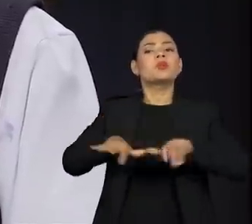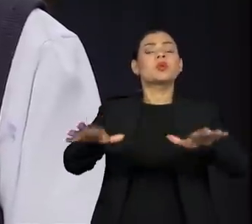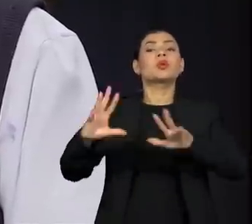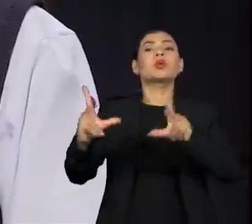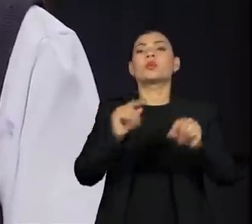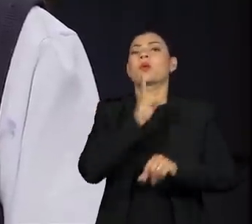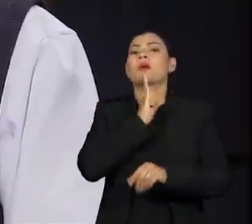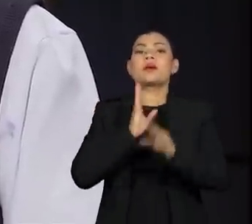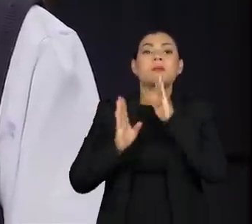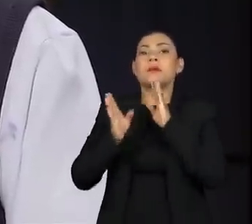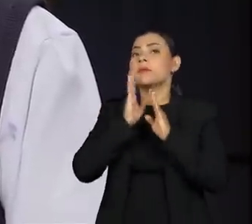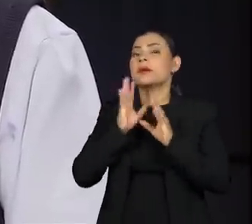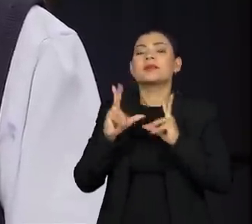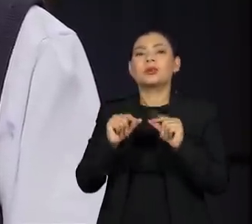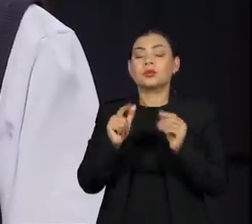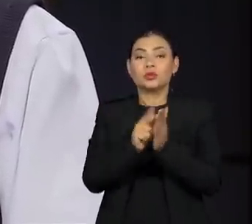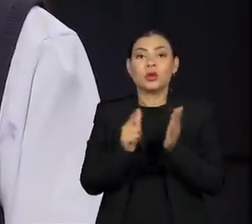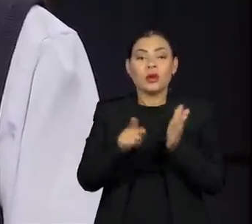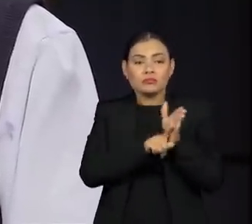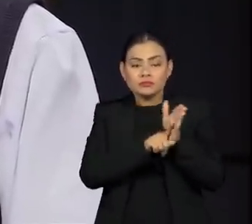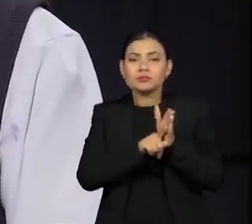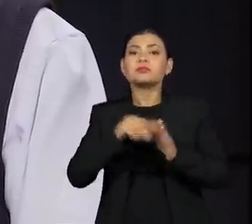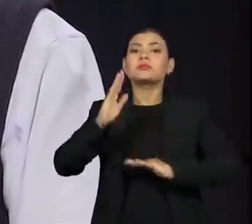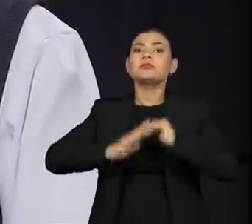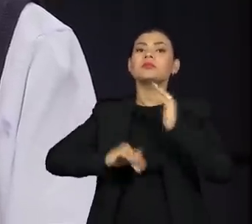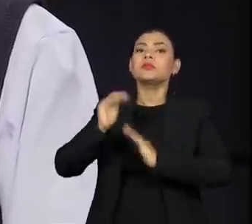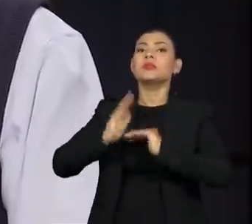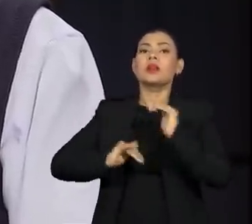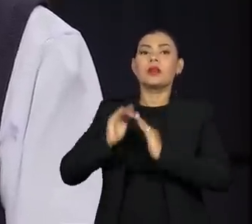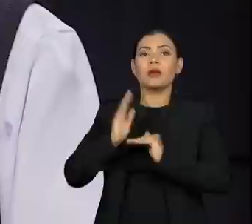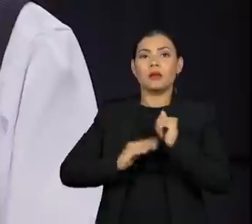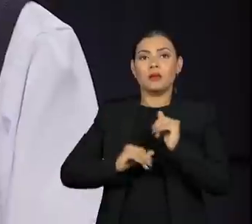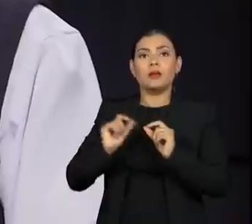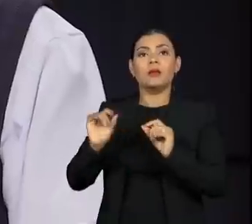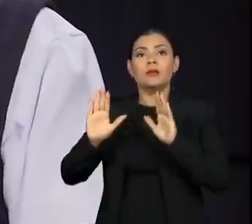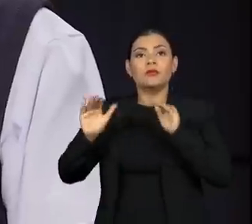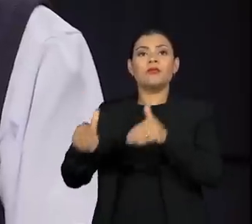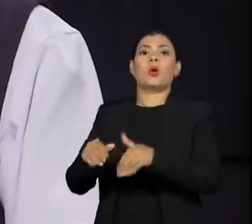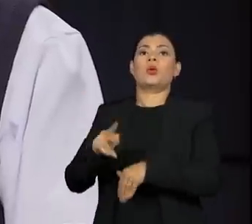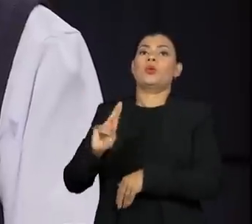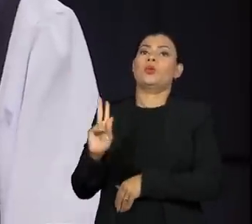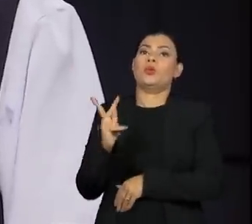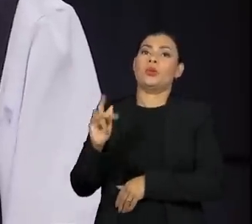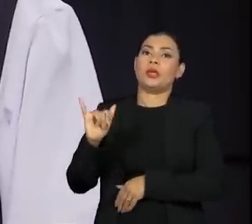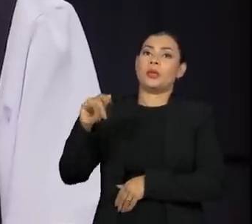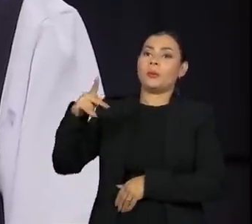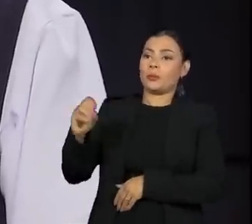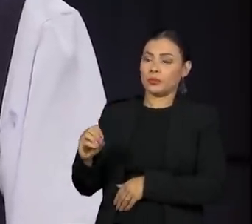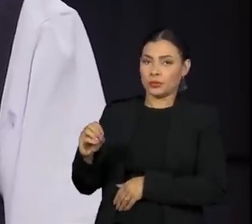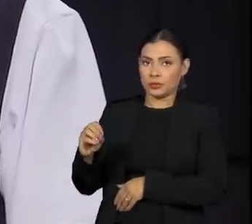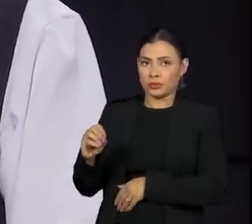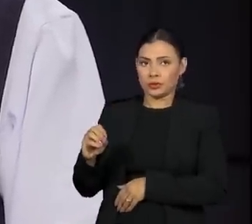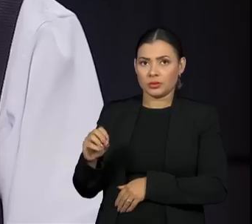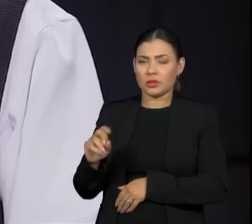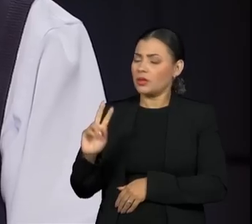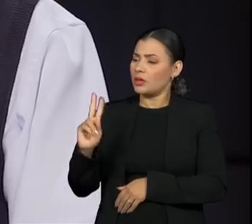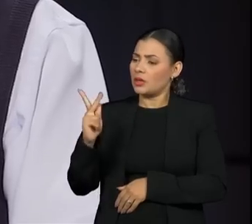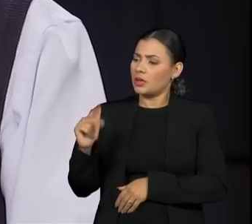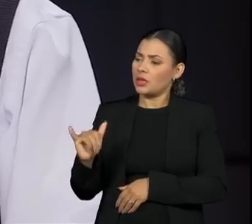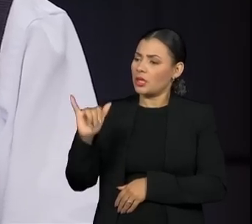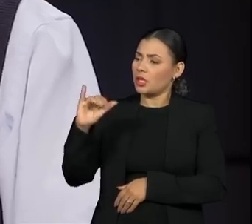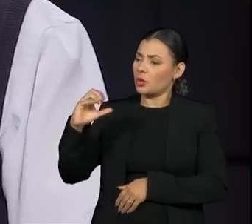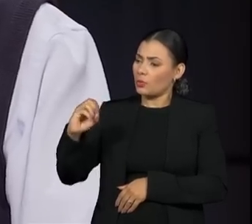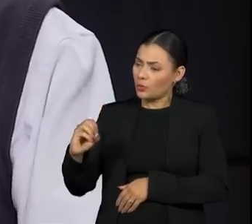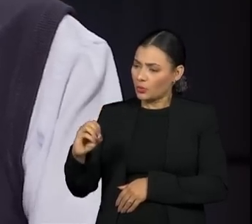você às vezes vinha no jornal cara procurando analista procura-se analista com conhecimento assim IPO não existe quer dizer